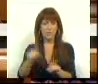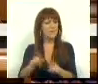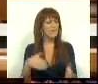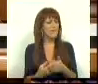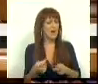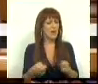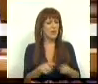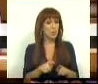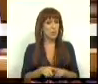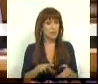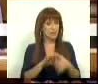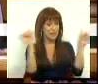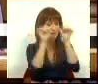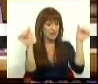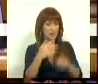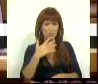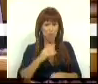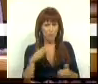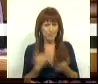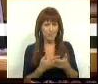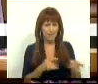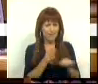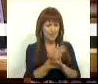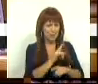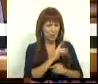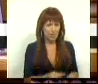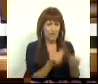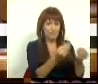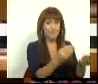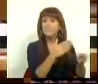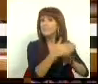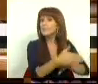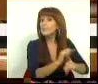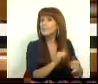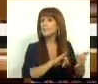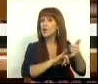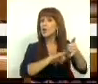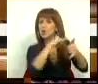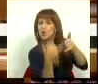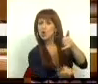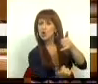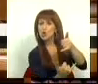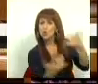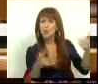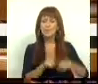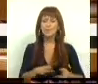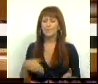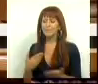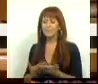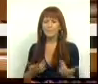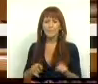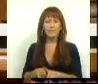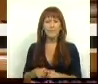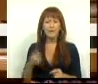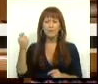entregar a gestão desses sistemas na íntegra ao setor privado através de subconcessões e aplicar